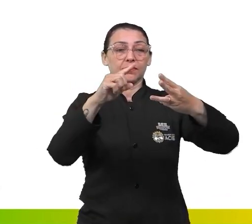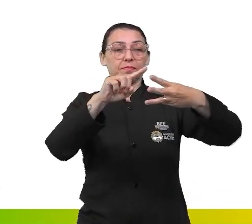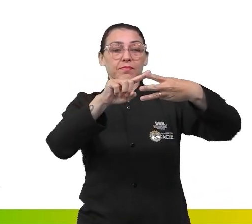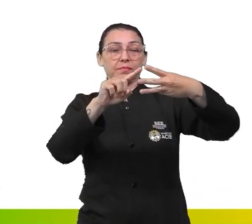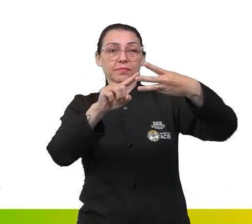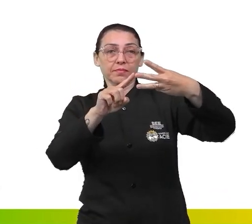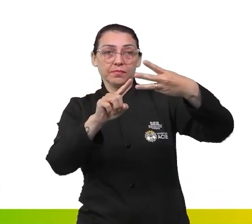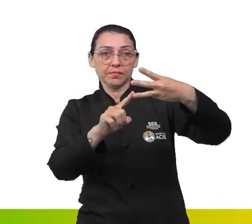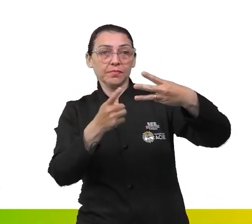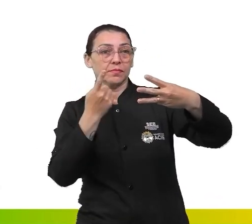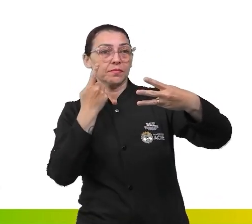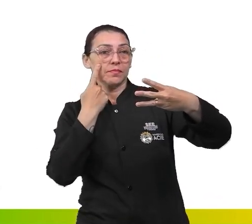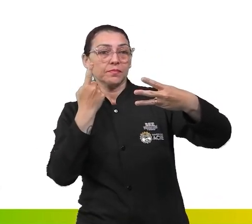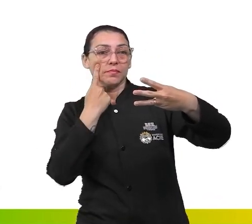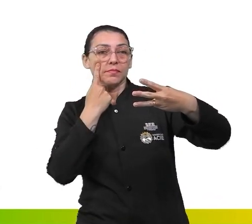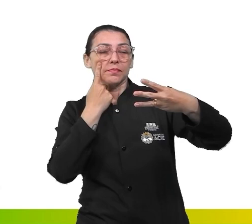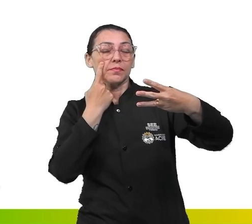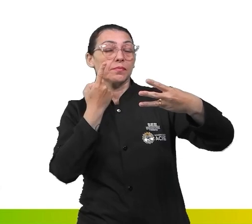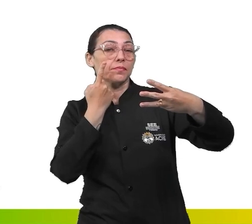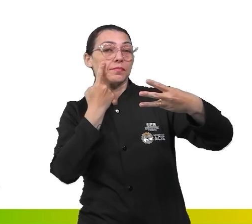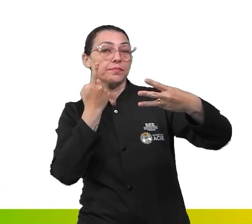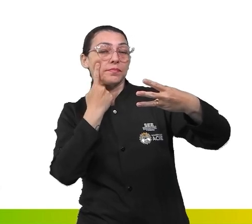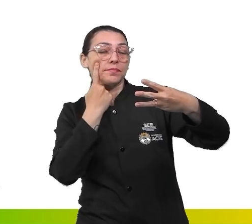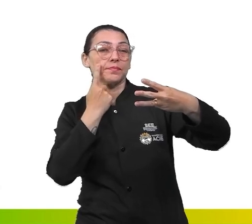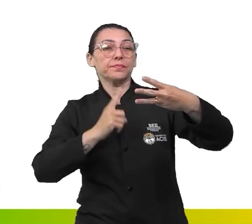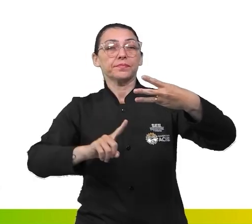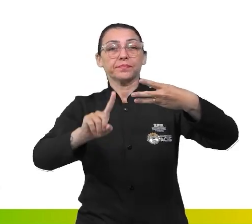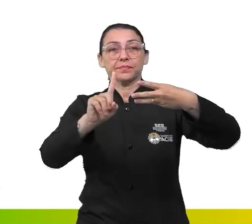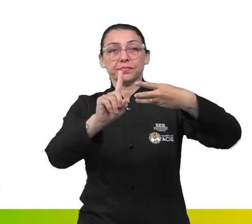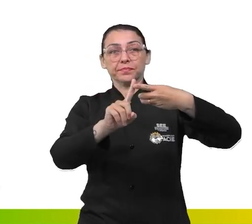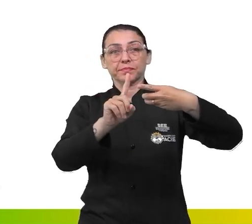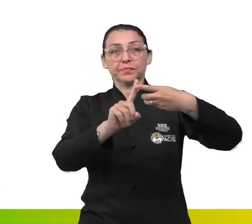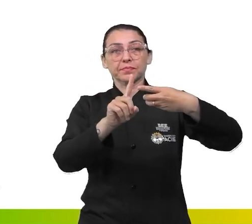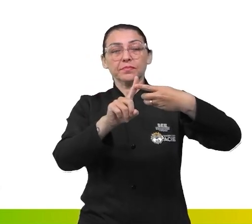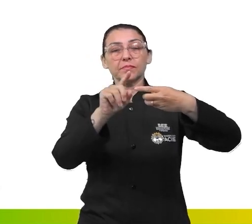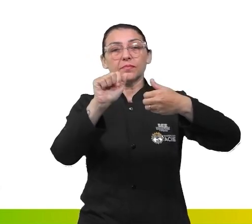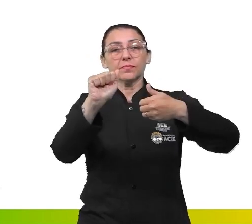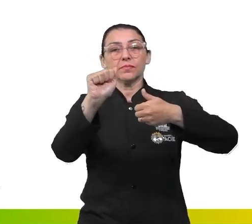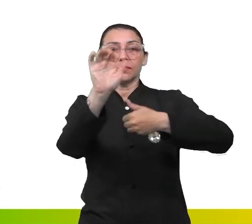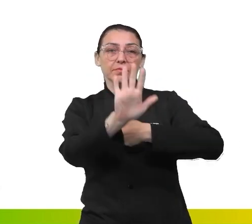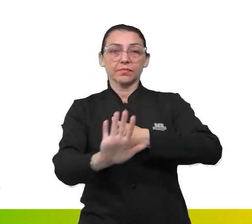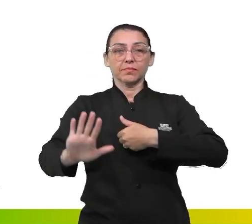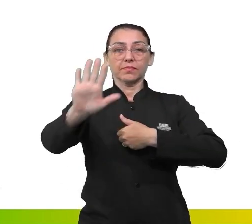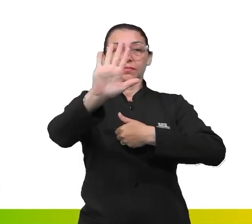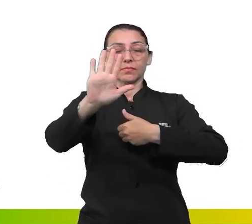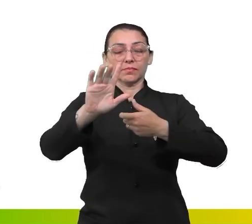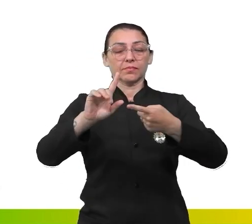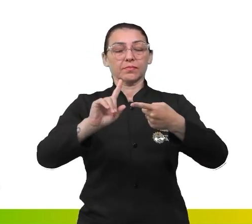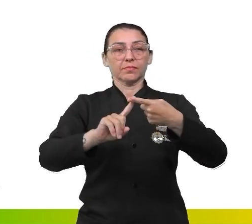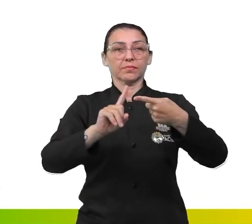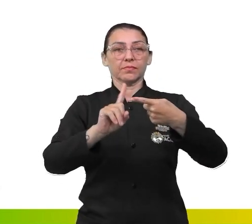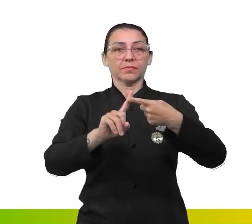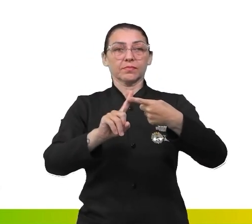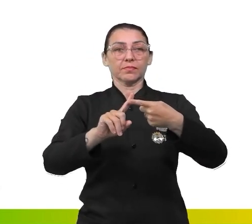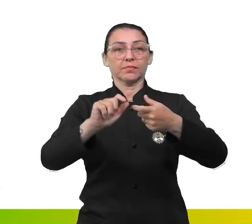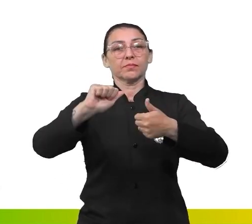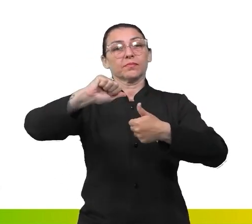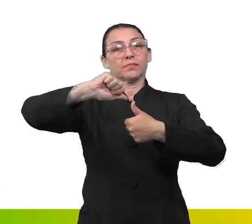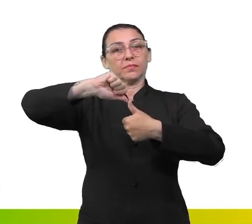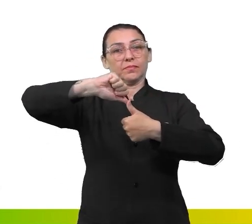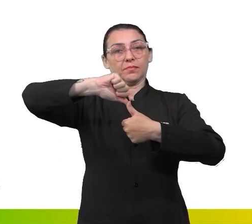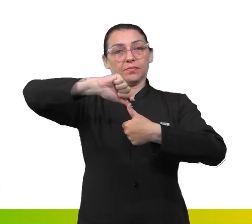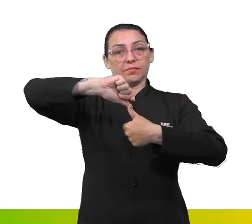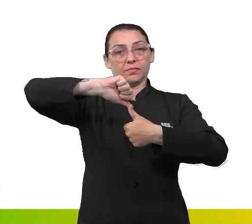observar junto comigo aqui no mapa. Olha só. Dividindo a América em 3 partes, nós vamos ter a América do